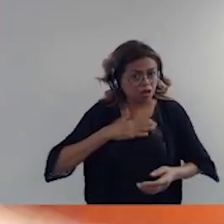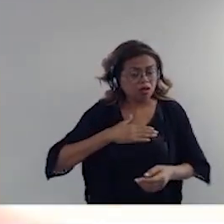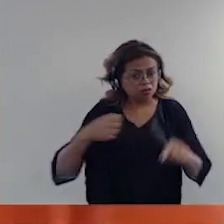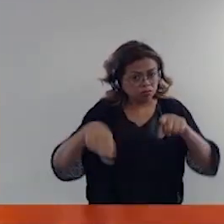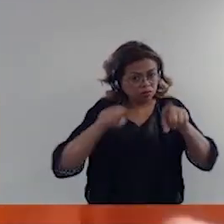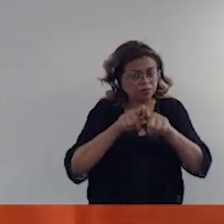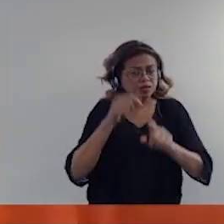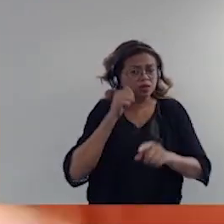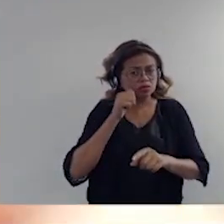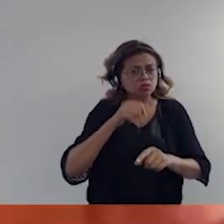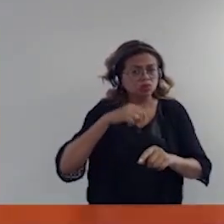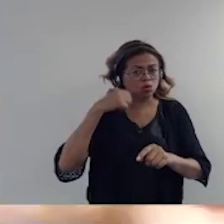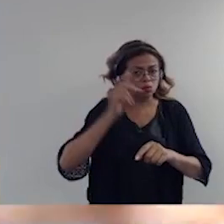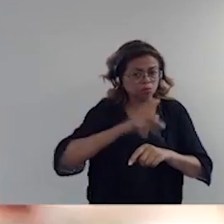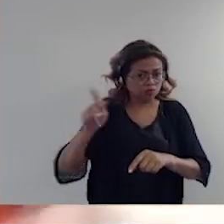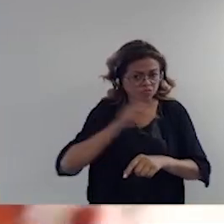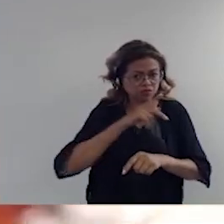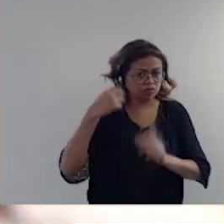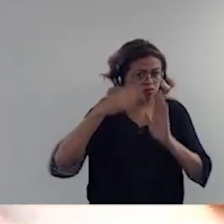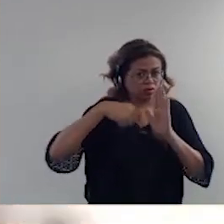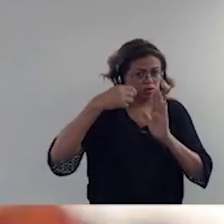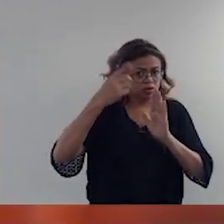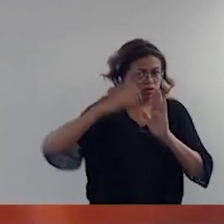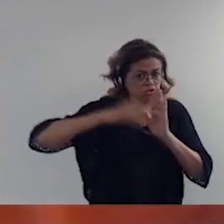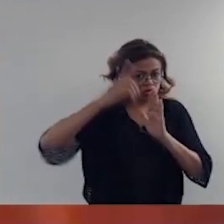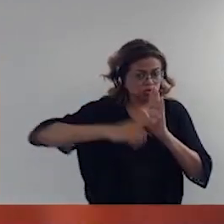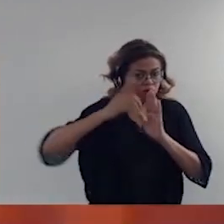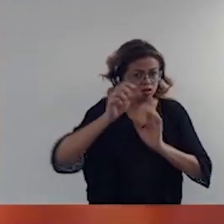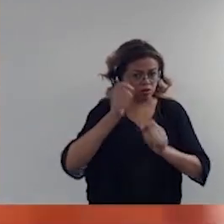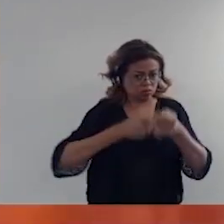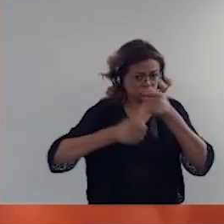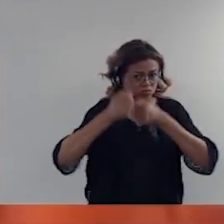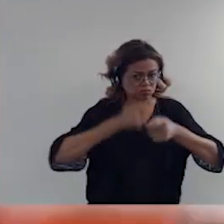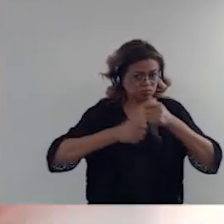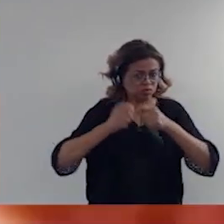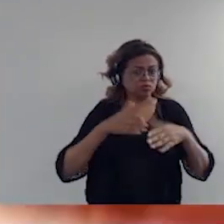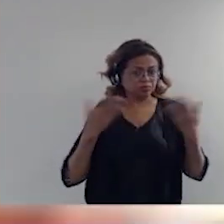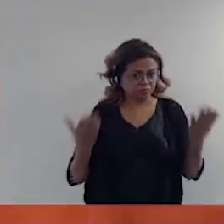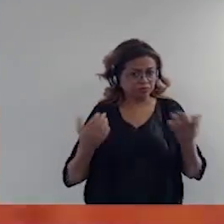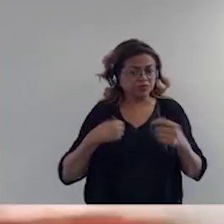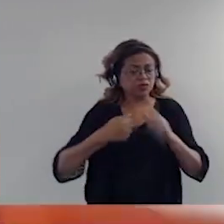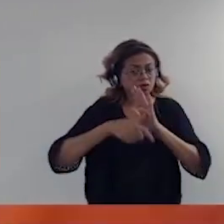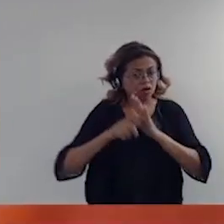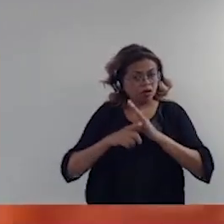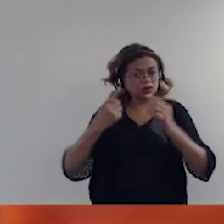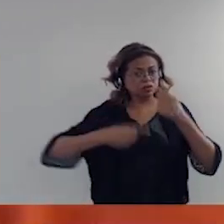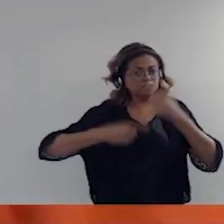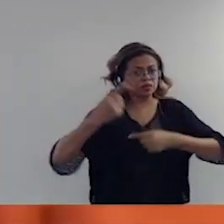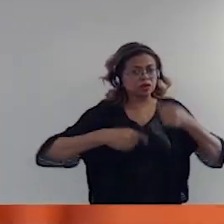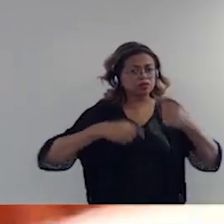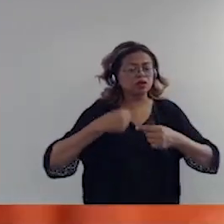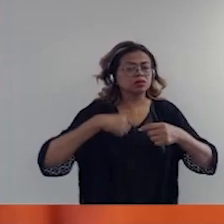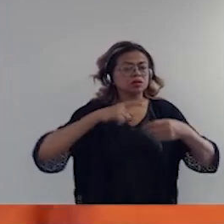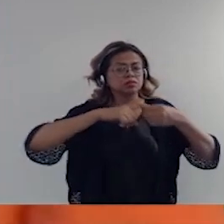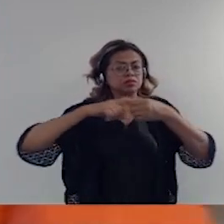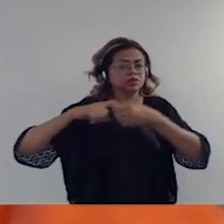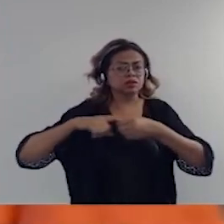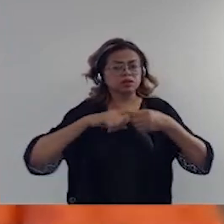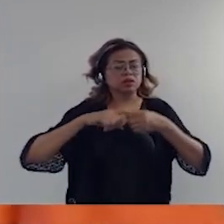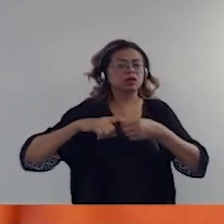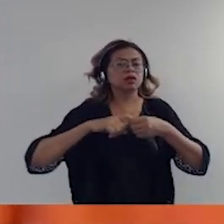alunos, a gente estava discutindo as parcerias público e privado, o